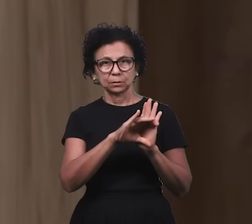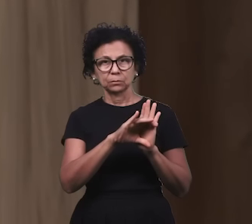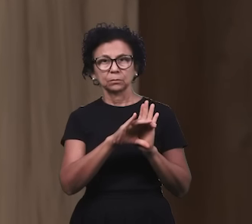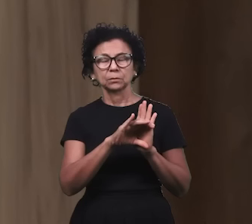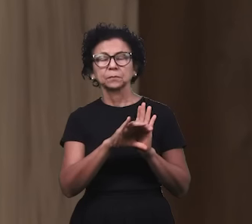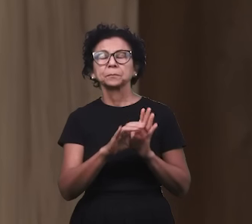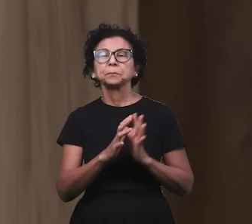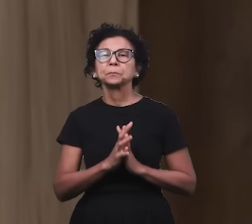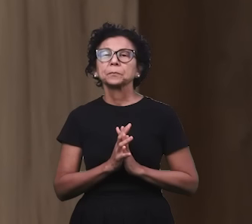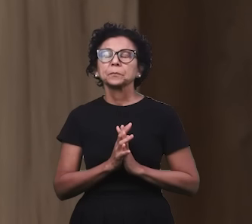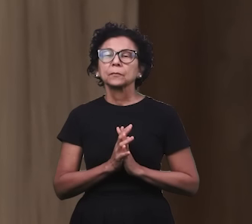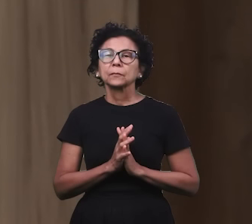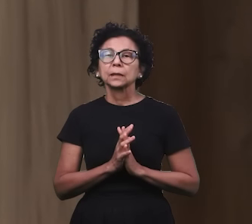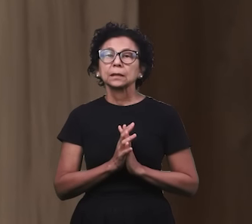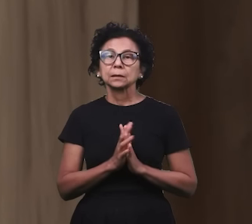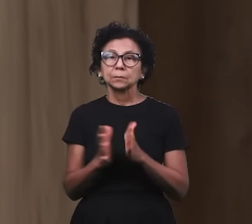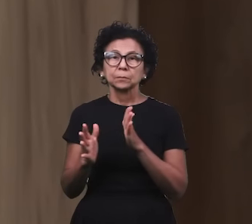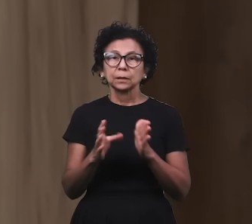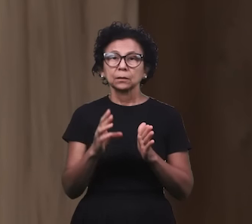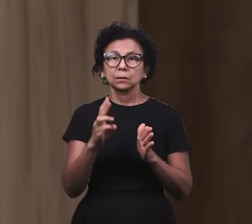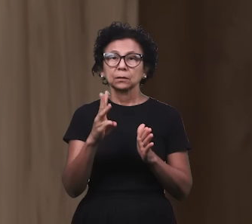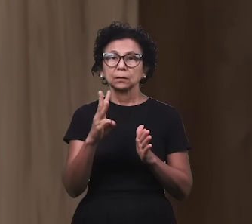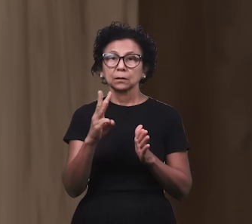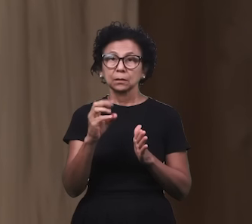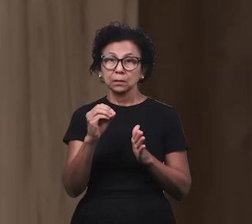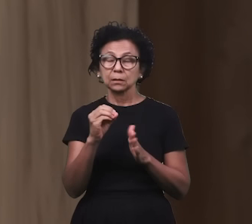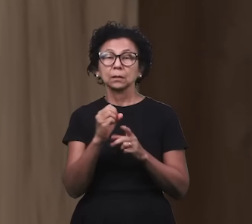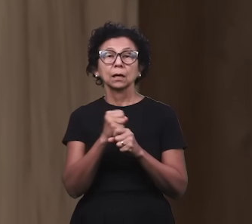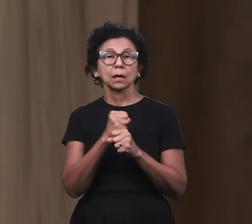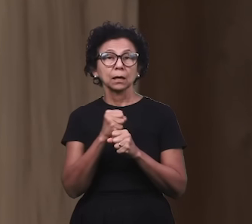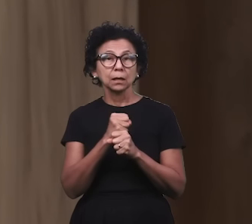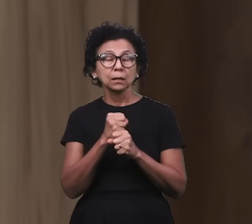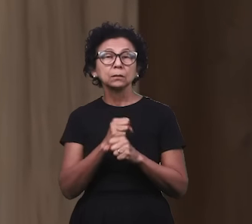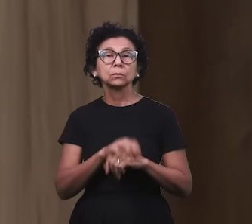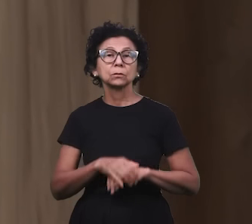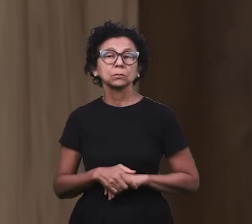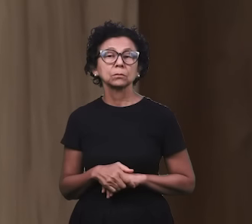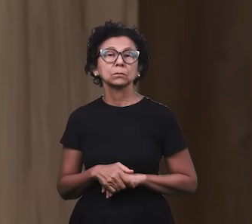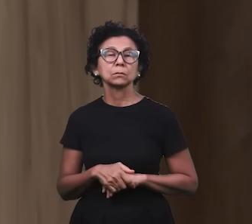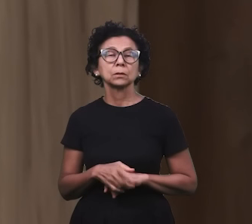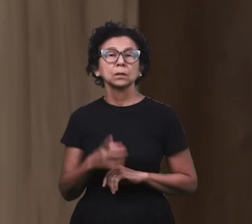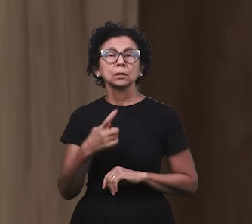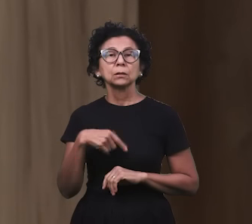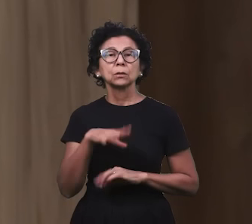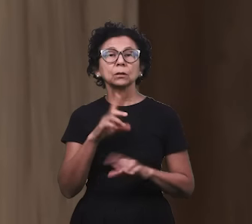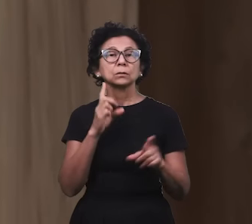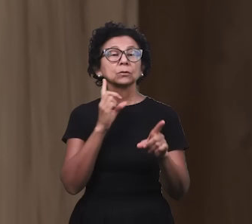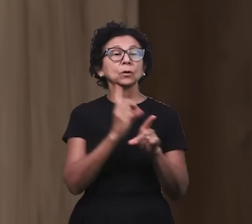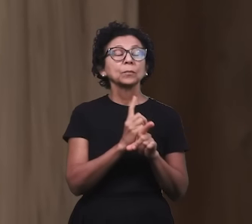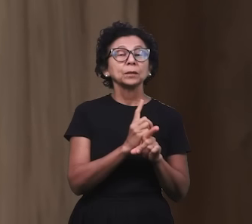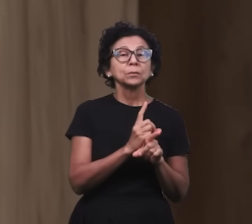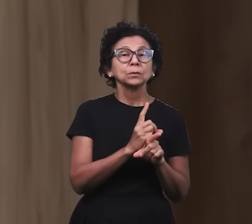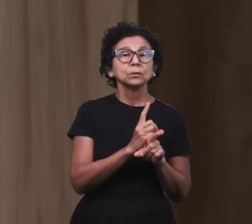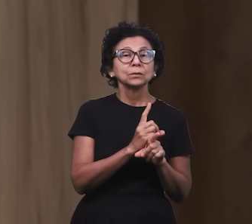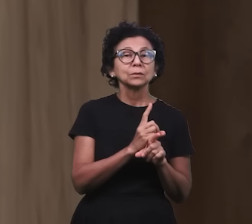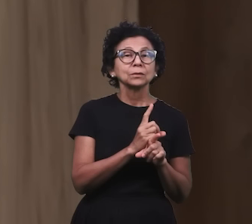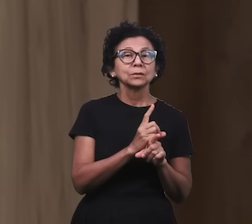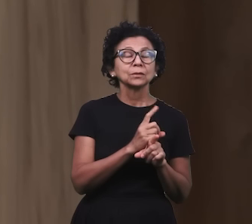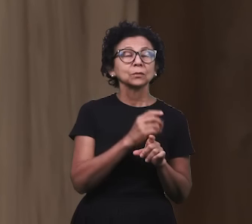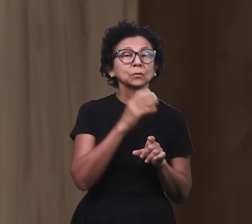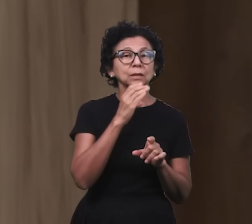passa nesses 30 anos, nós tomamos conhecimento através de Lucas, né?